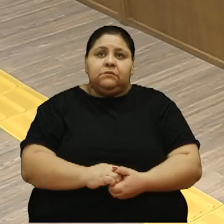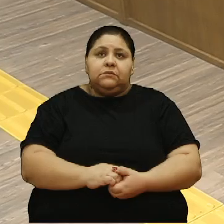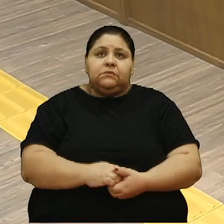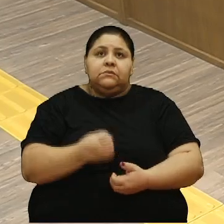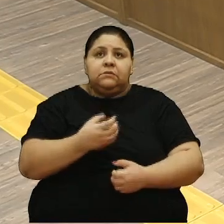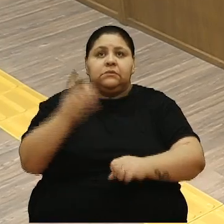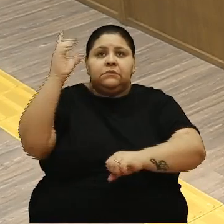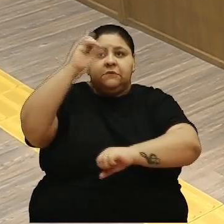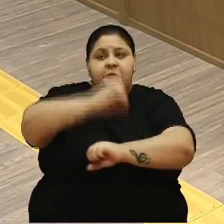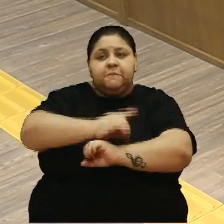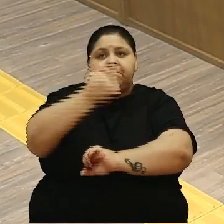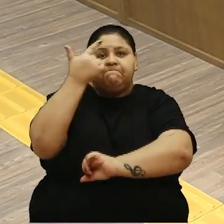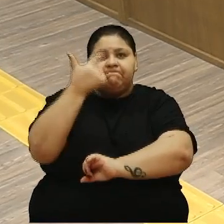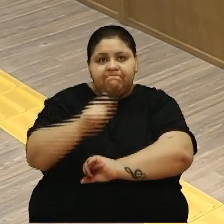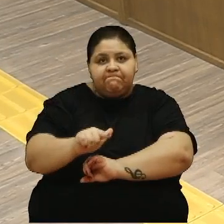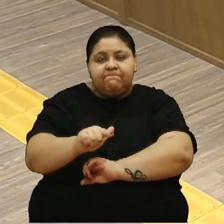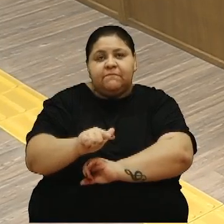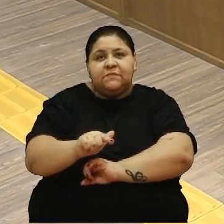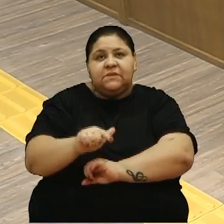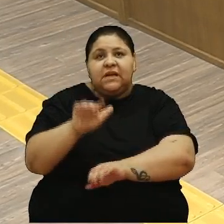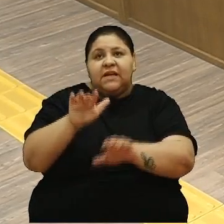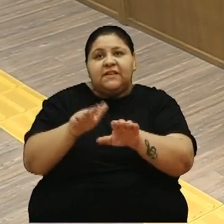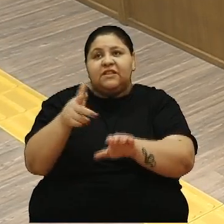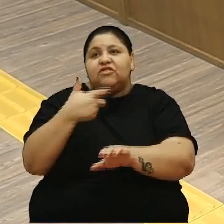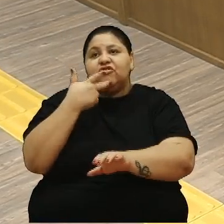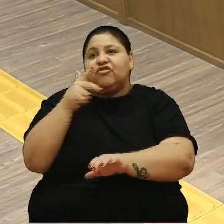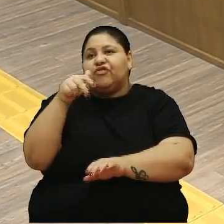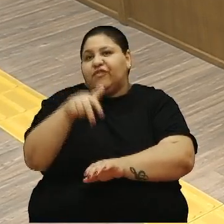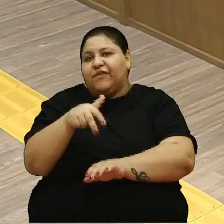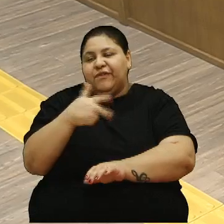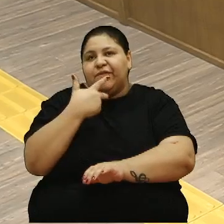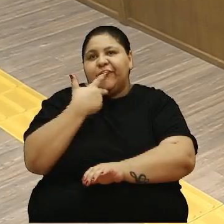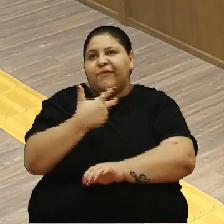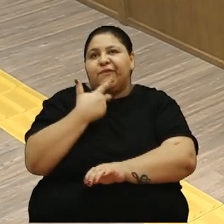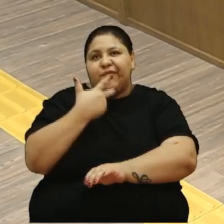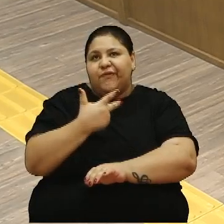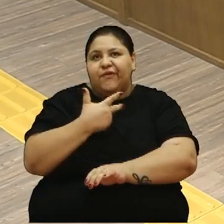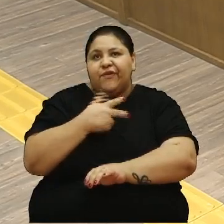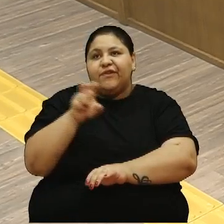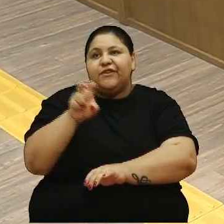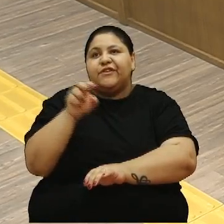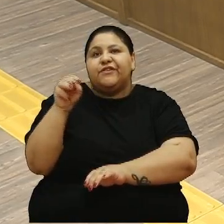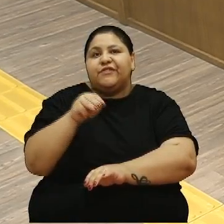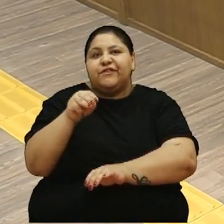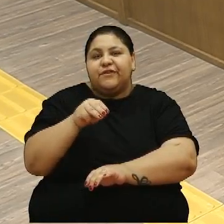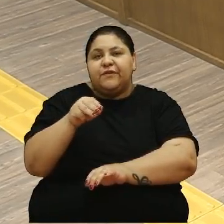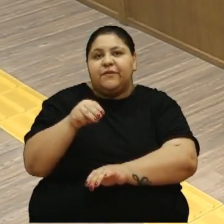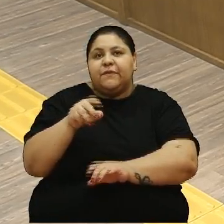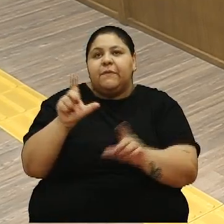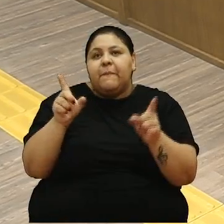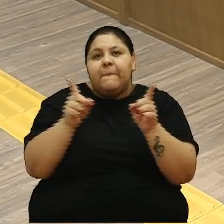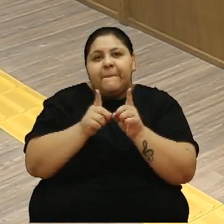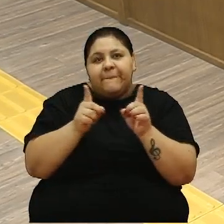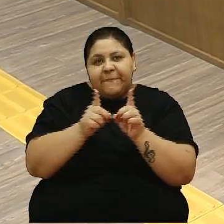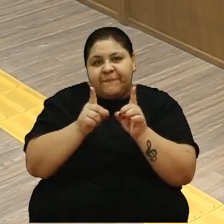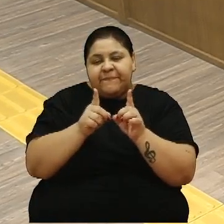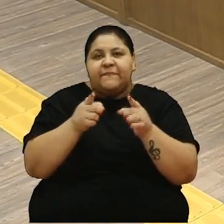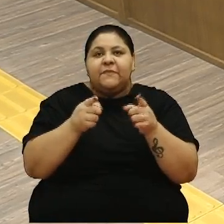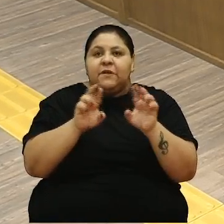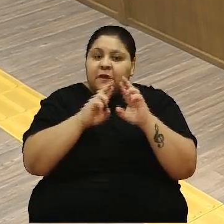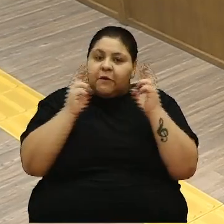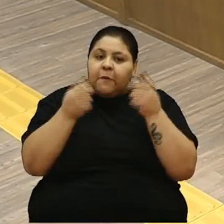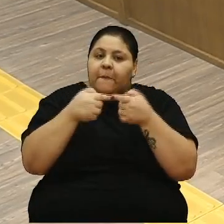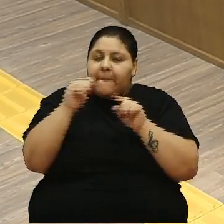Bom dia novamente, né? Raramente eu venho aqui, ainda mais para falar nesses 5 minutos do pequeno expediente, mas